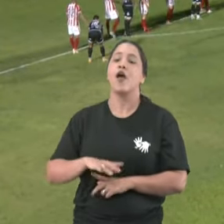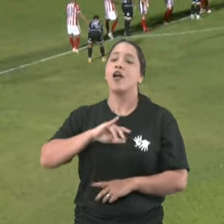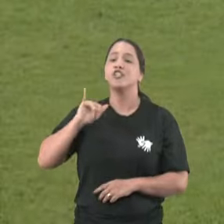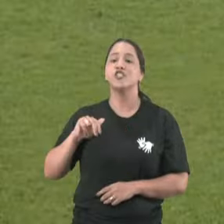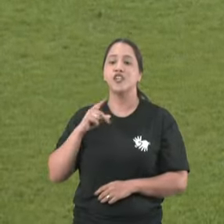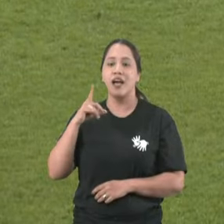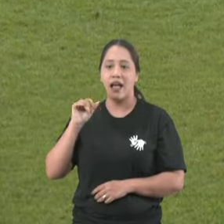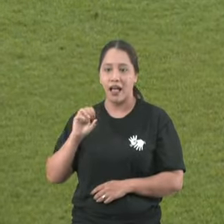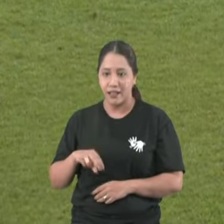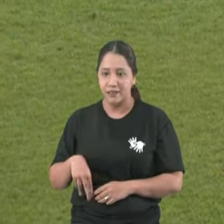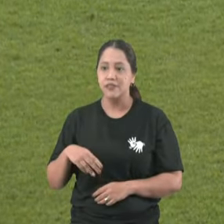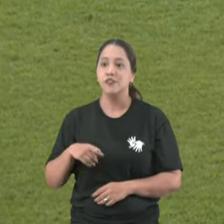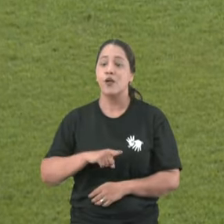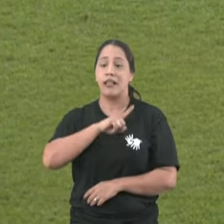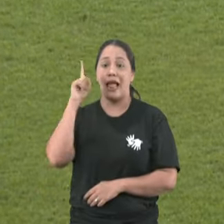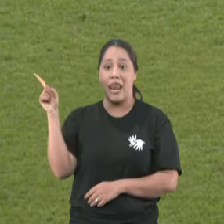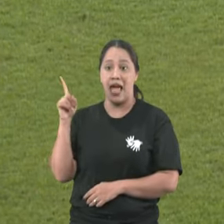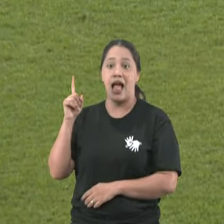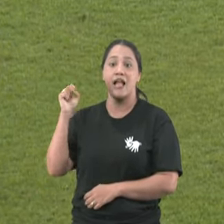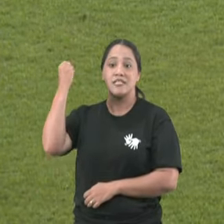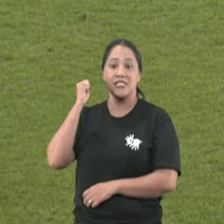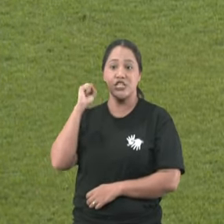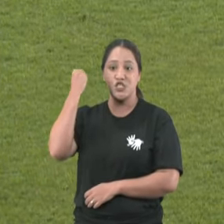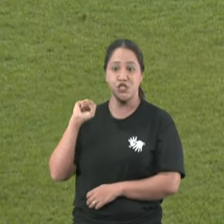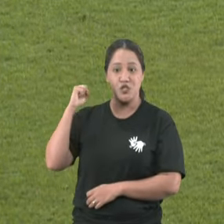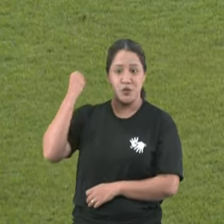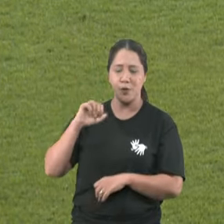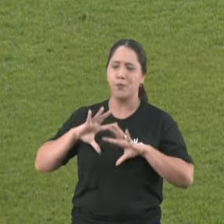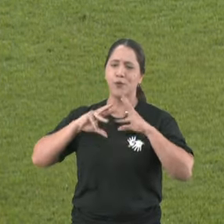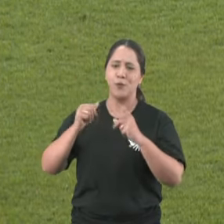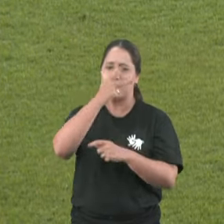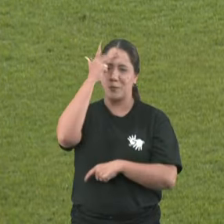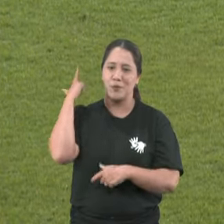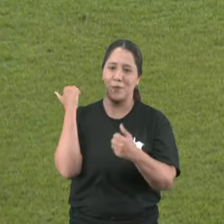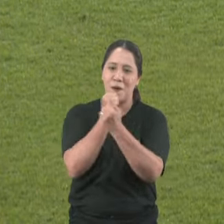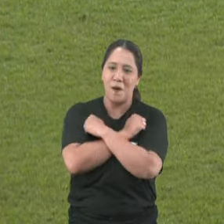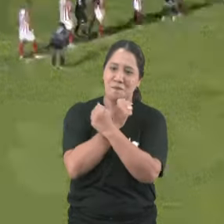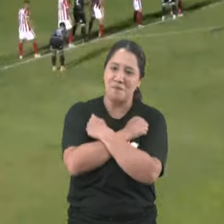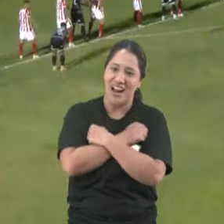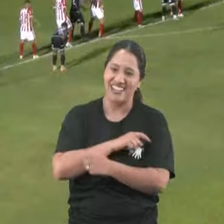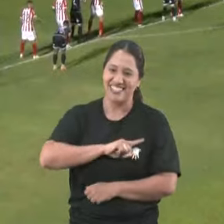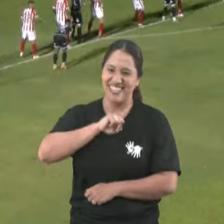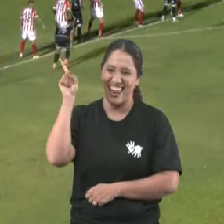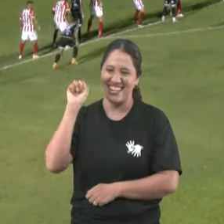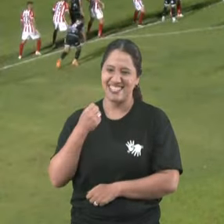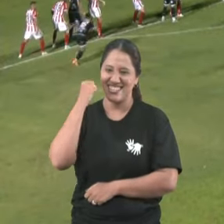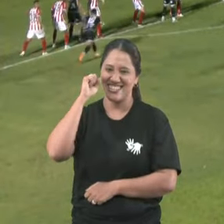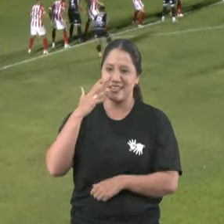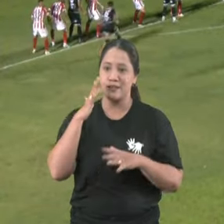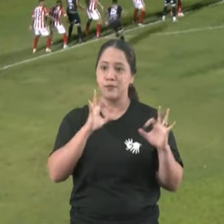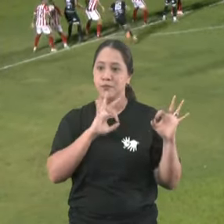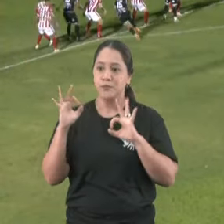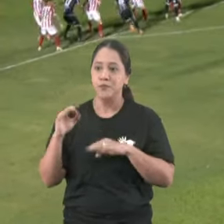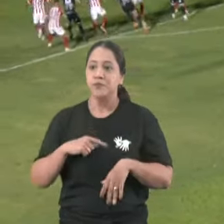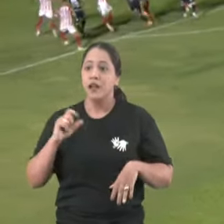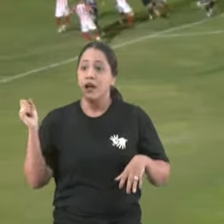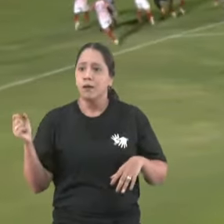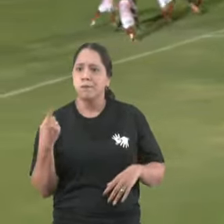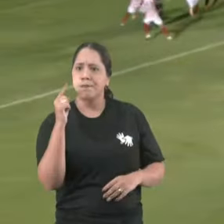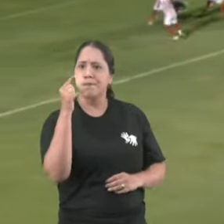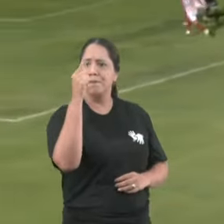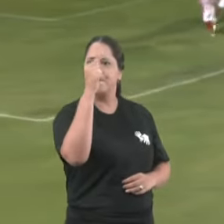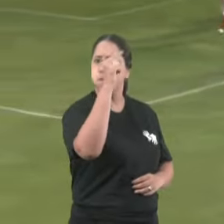está em Propiá, em Sergipe, um abraço para toda a turma de Sergipe nos acompanhando. E o Bismael,